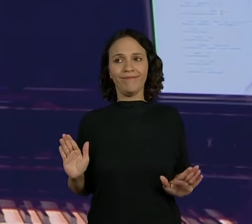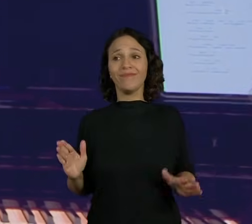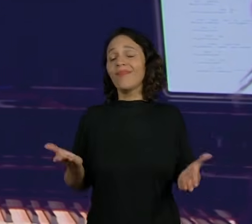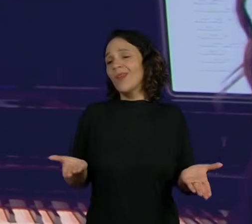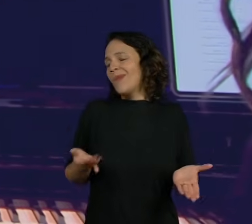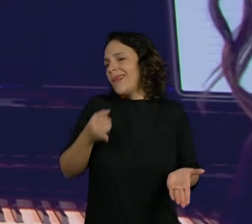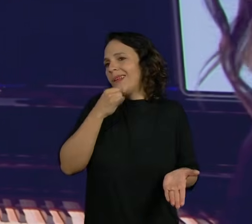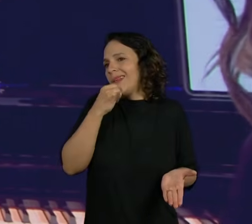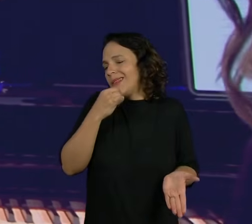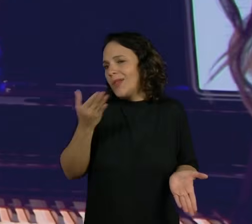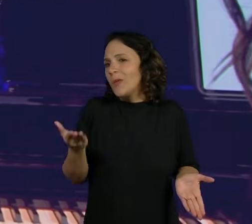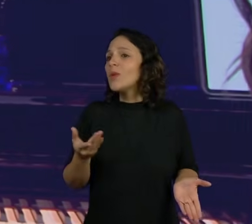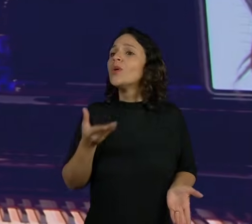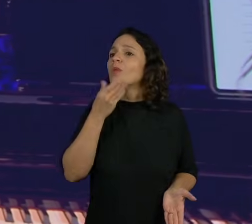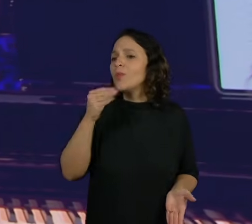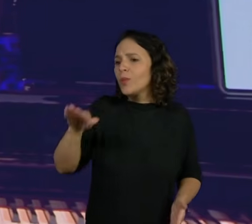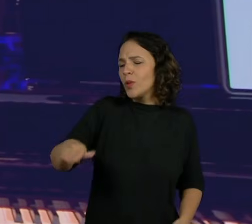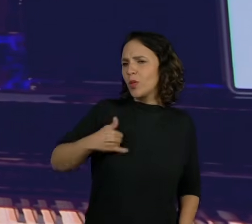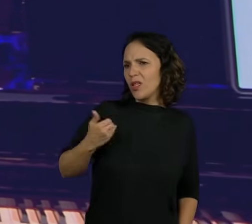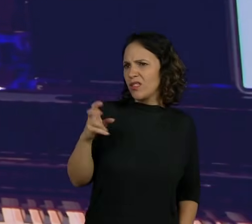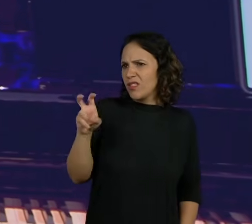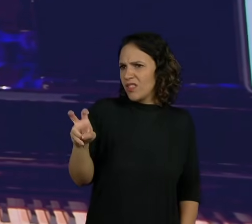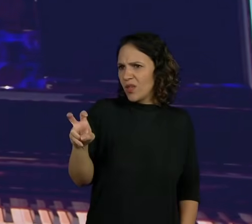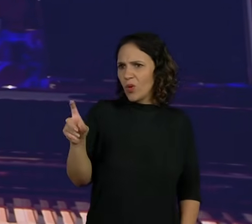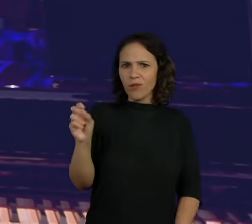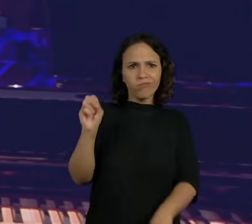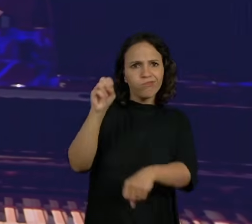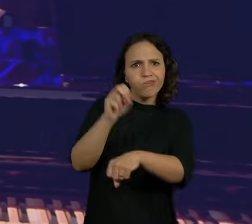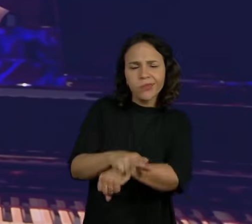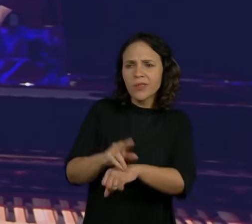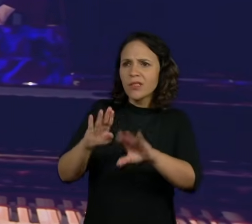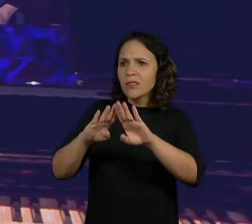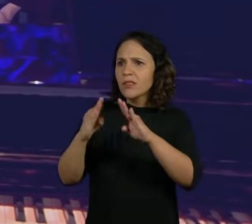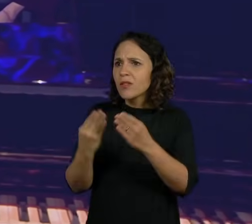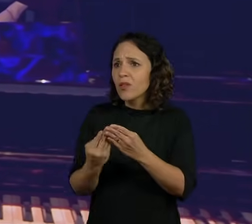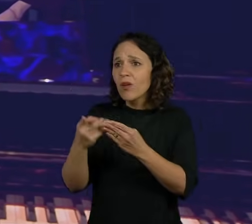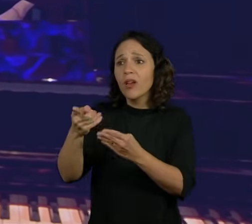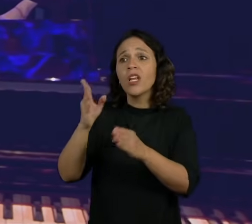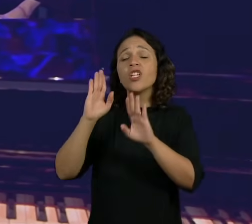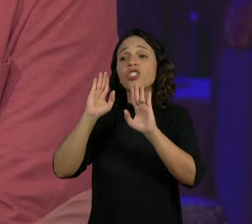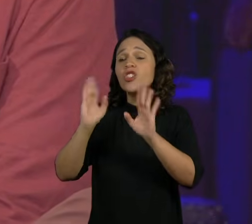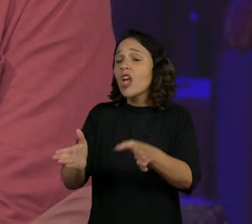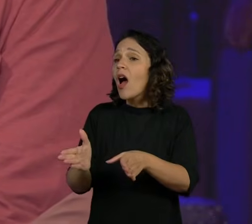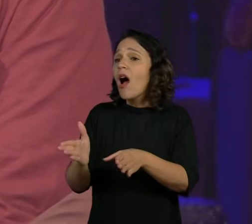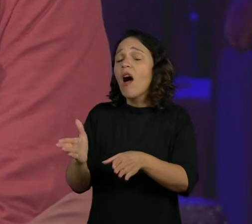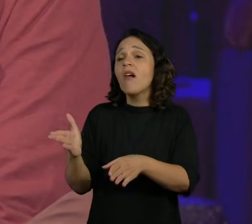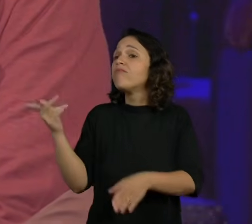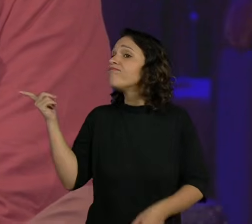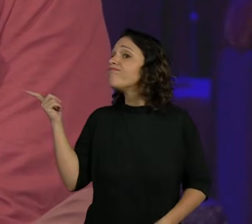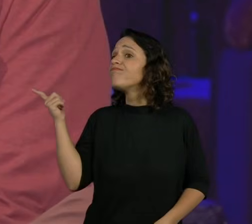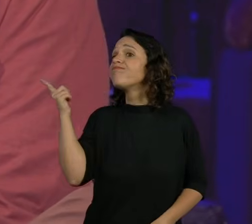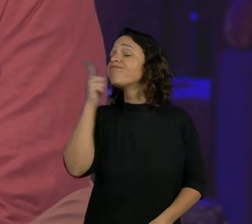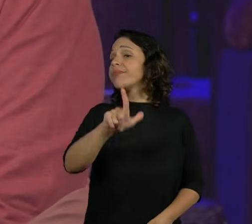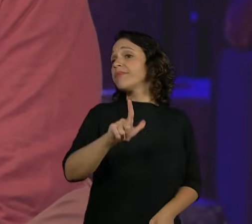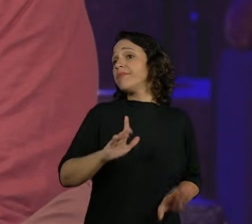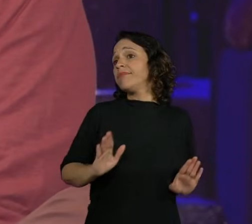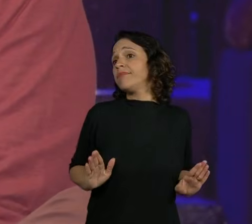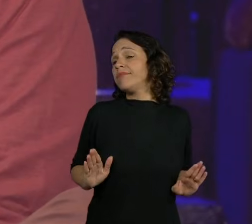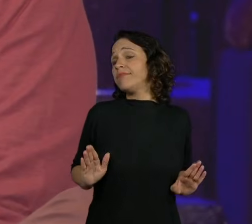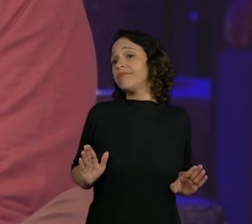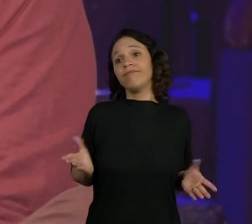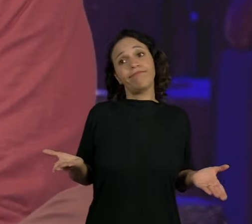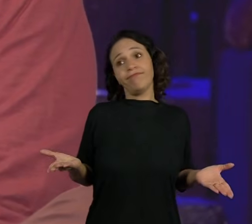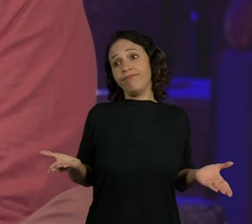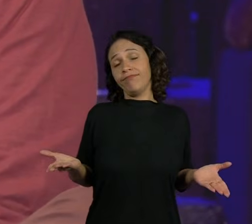dizer, o menininho de 5 anos, ele chega numa escola, ele já é campeão. Ele já é vencedor. Não tem jeito